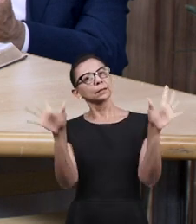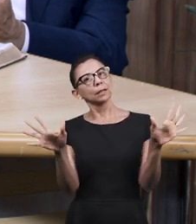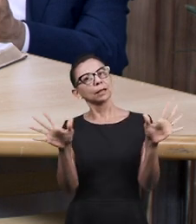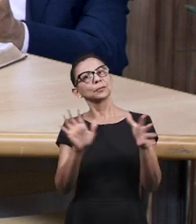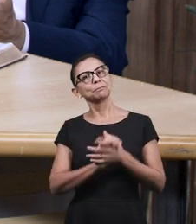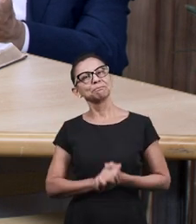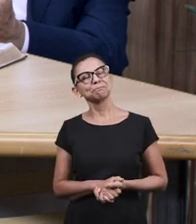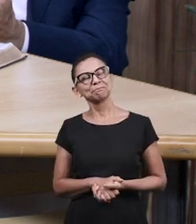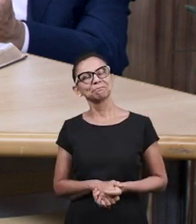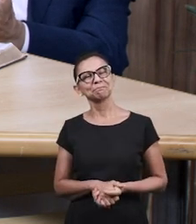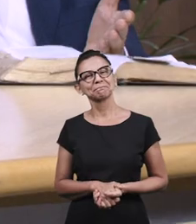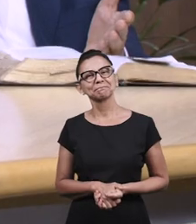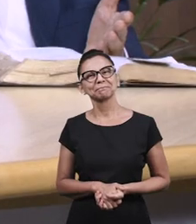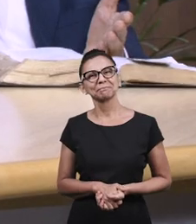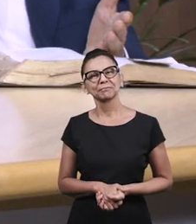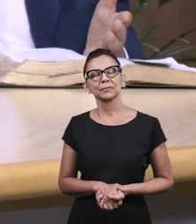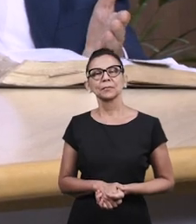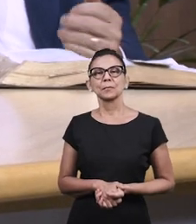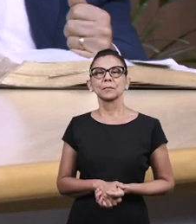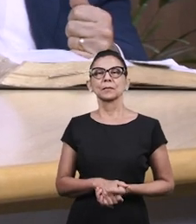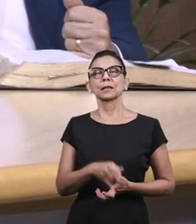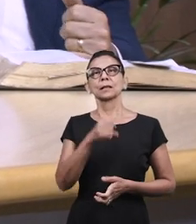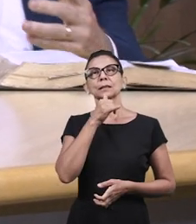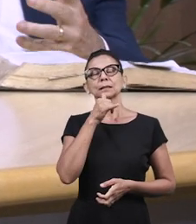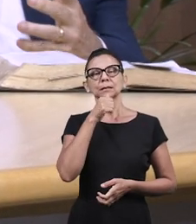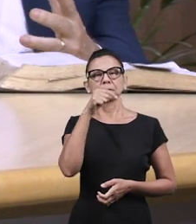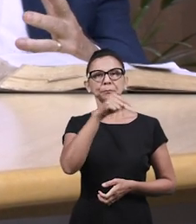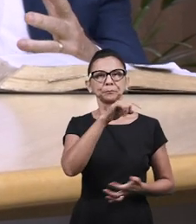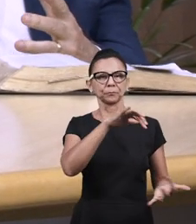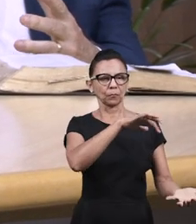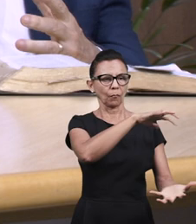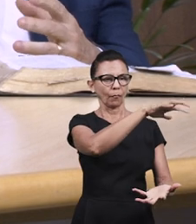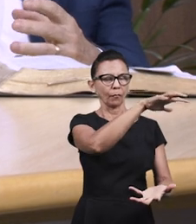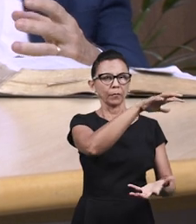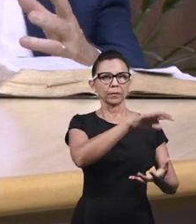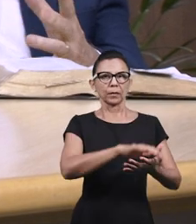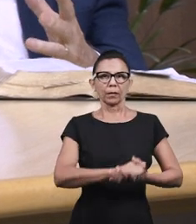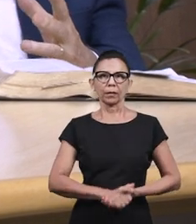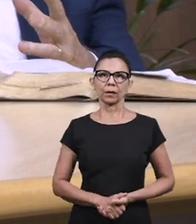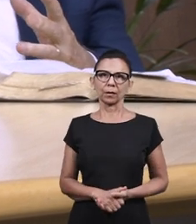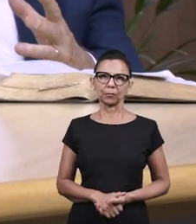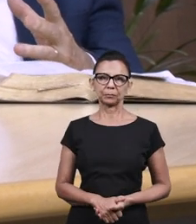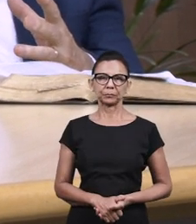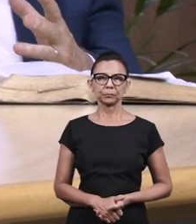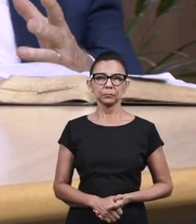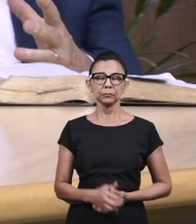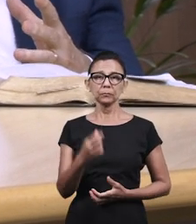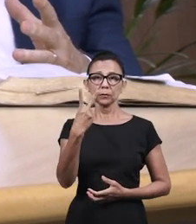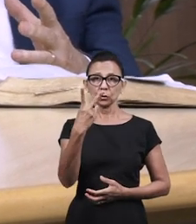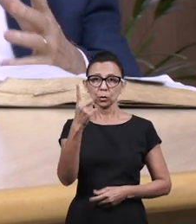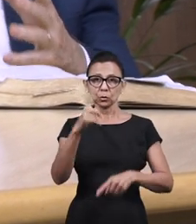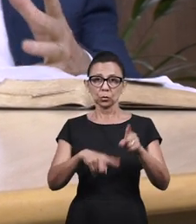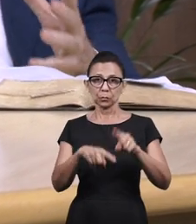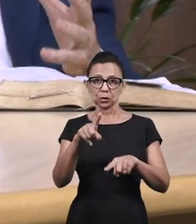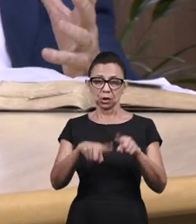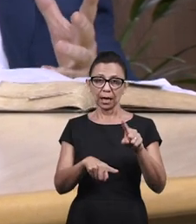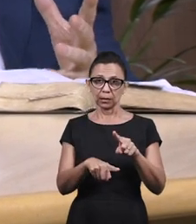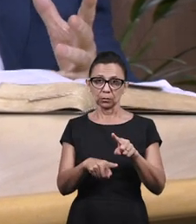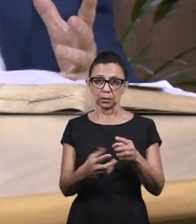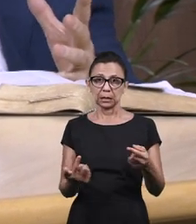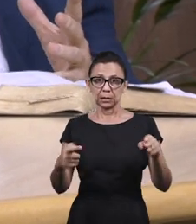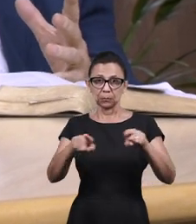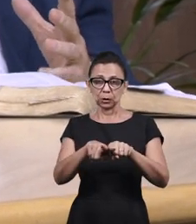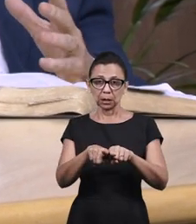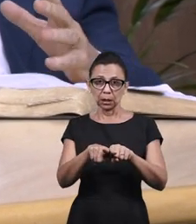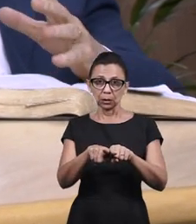Claro que é muito mais do que eu vou dizer. No nosso universo, 2 corpos não ocupam o mesmo